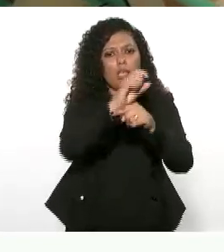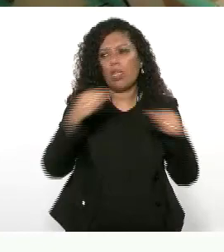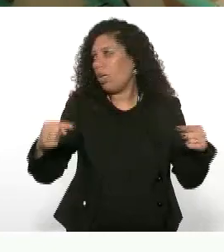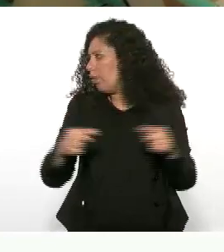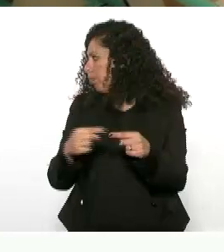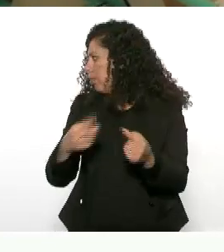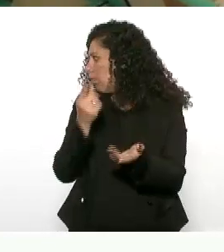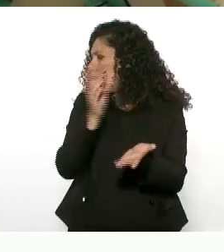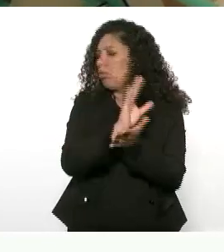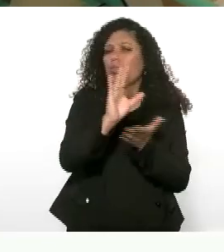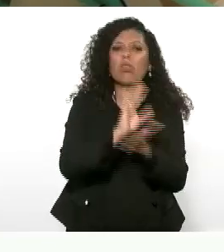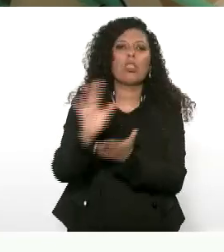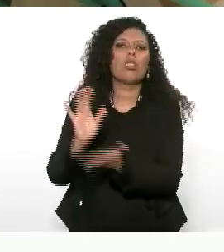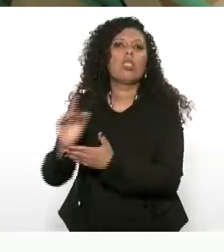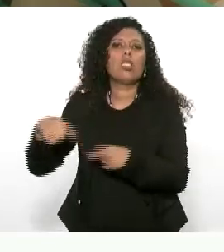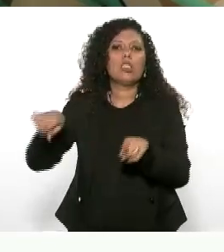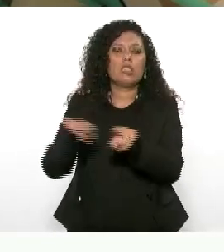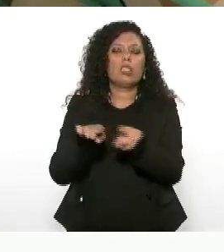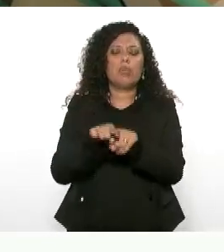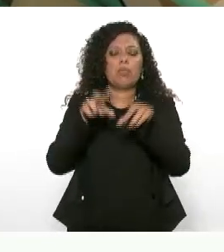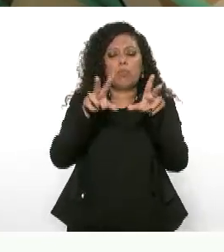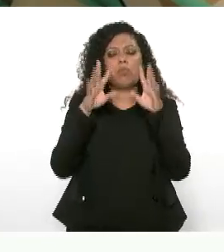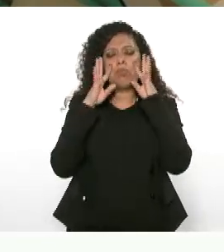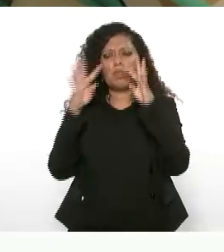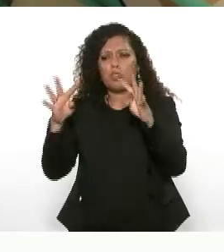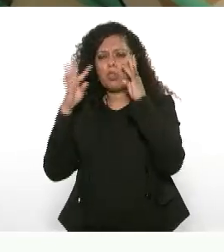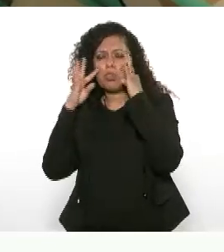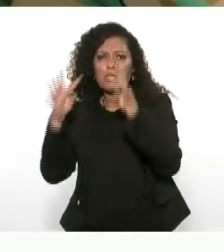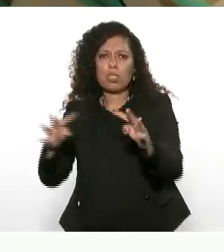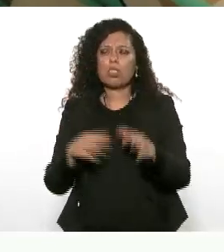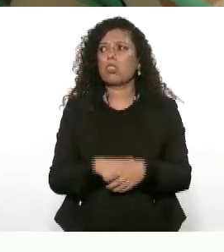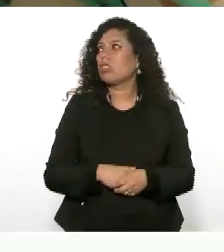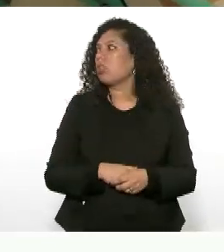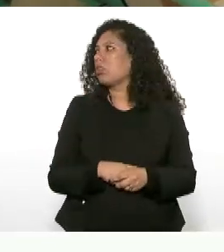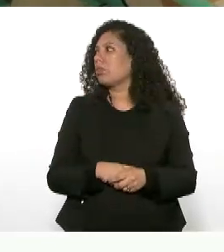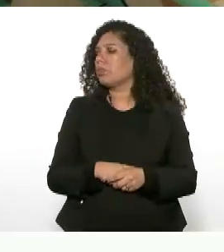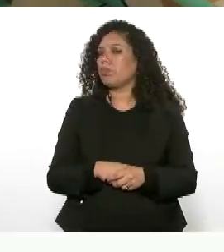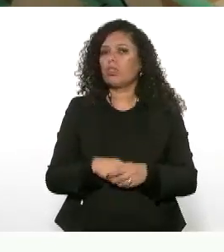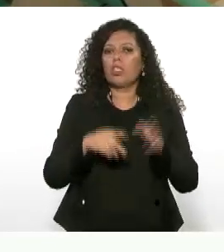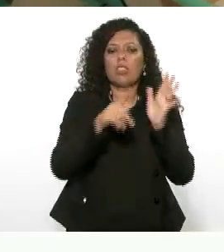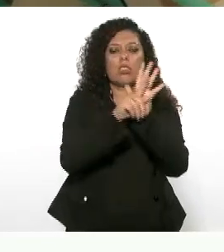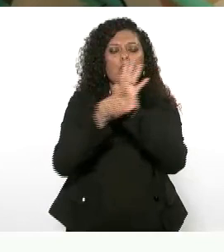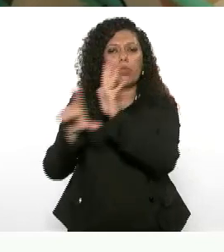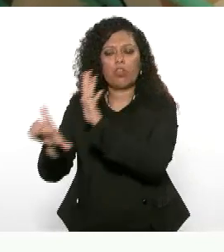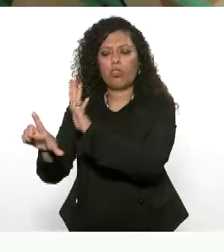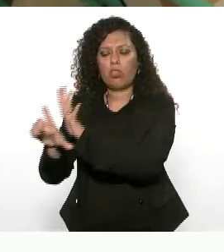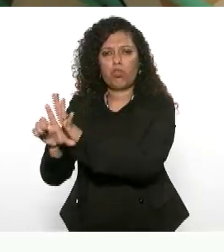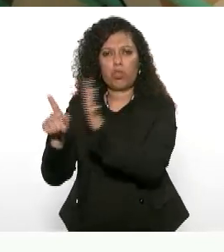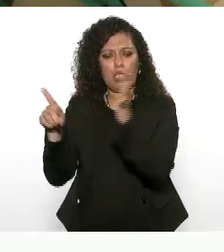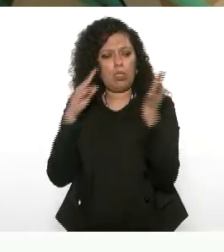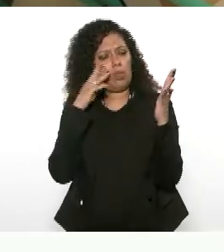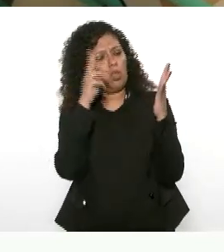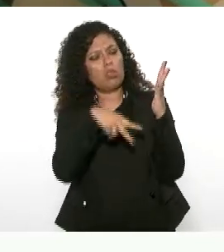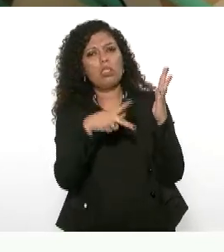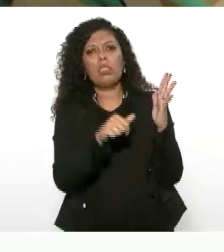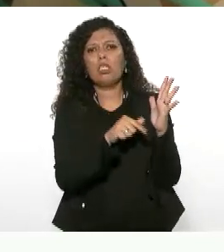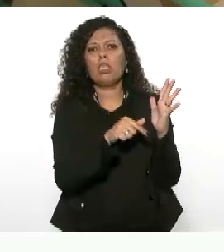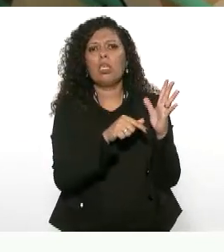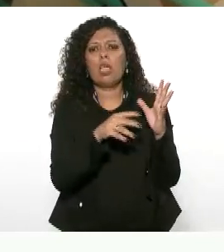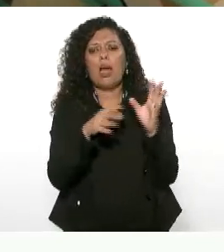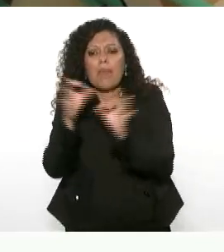Me chamou a atenção também, deputada, aqui no projeto de lei, a composição do